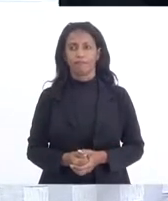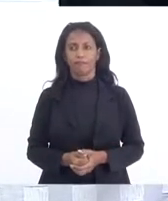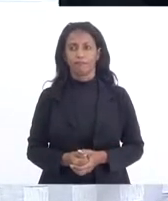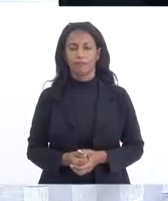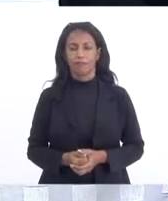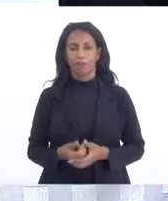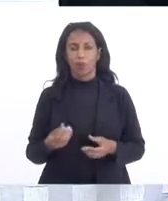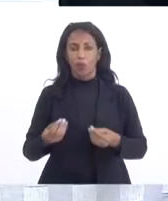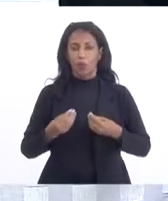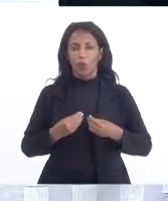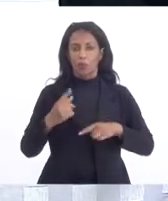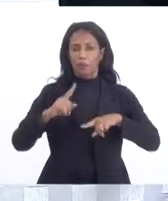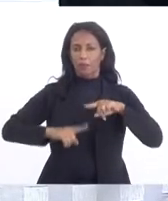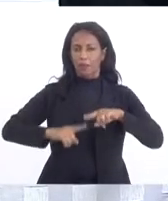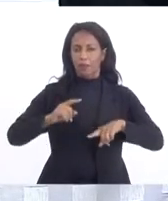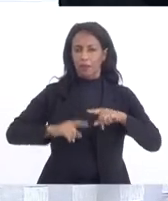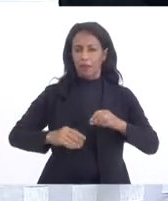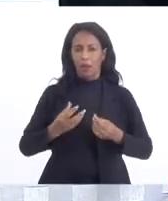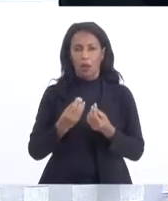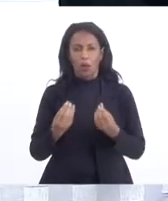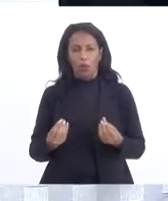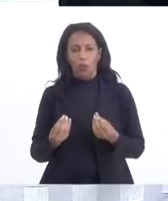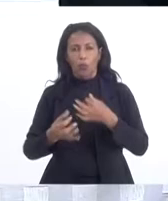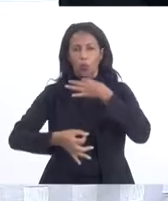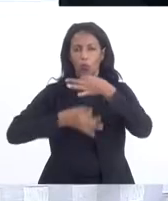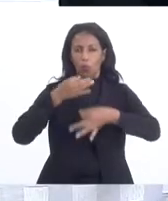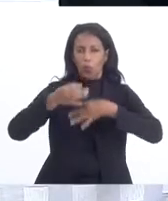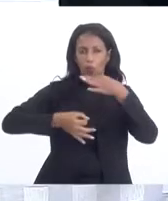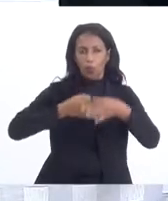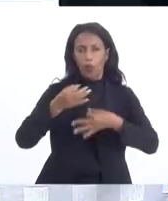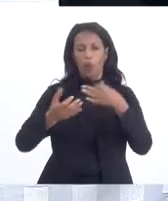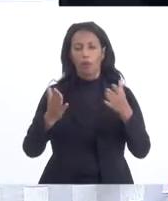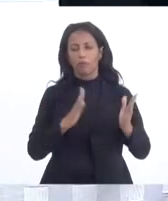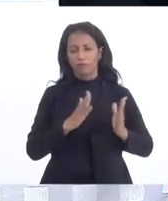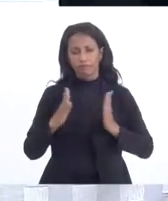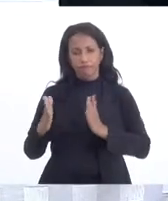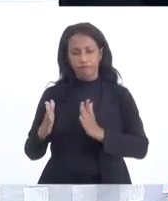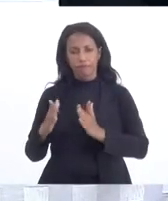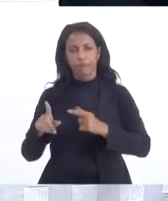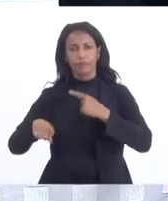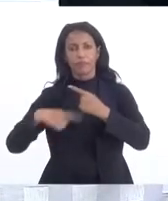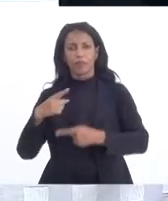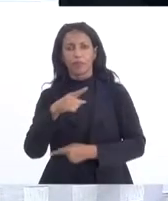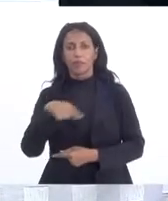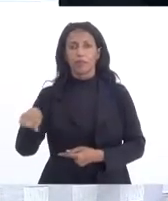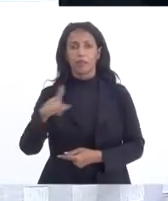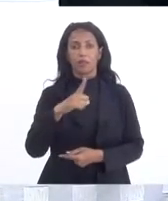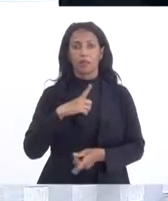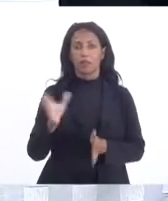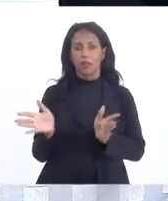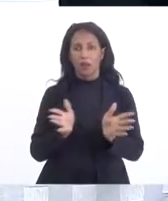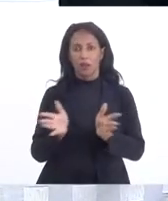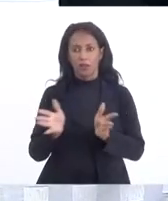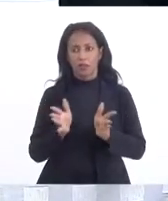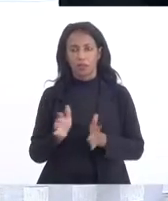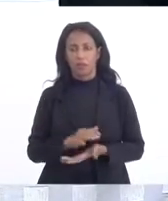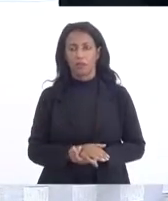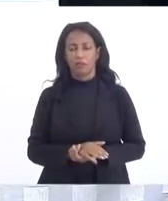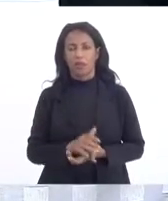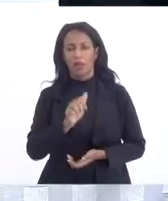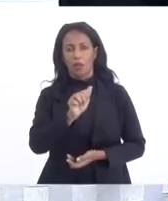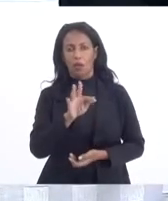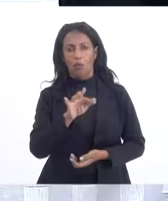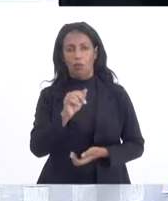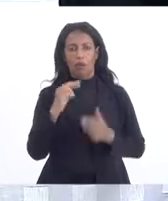com muito material, com muitas sugestões aqui que vamos levar, e depois vocês terão acesso a uma ata